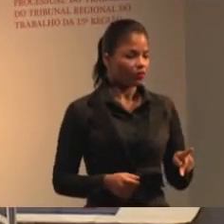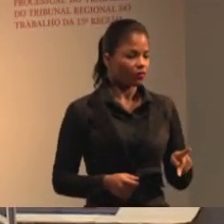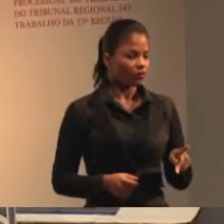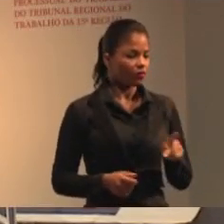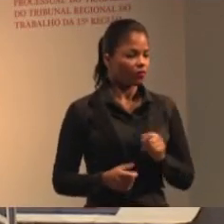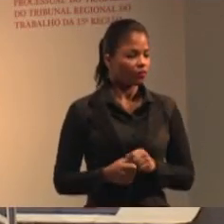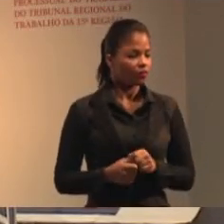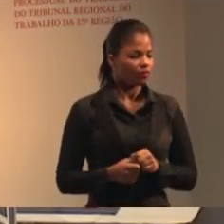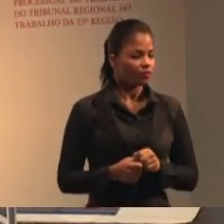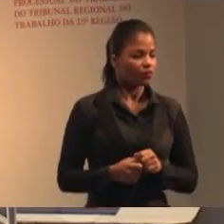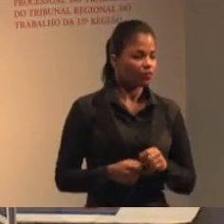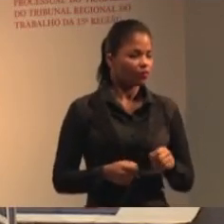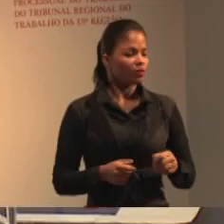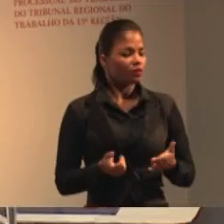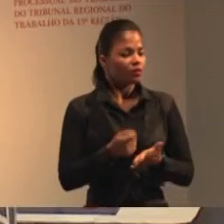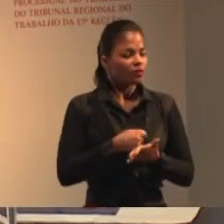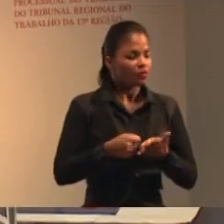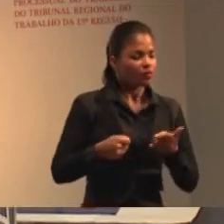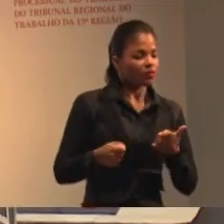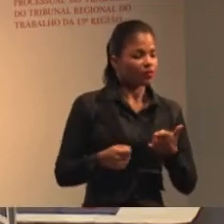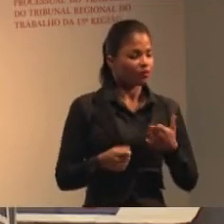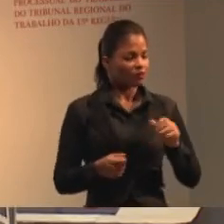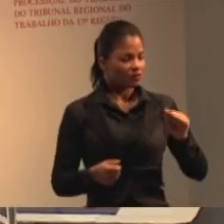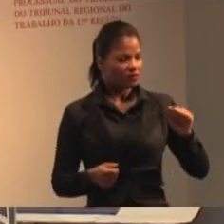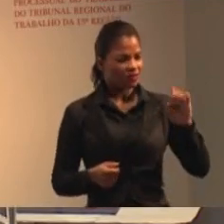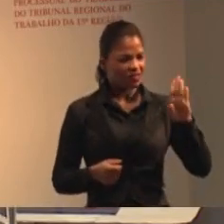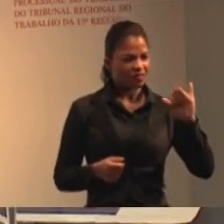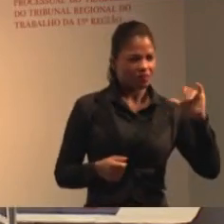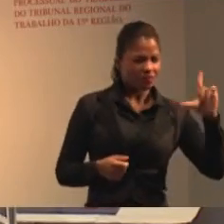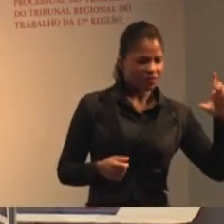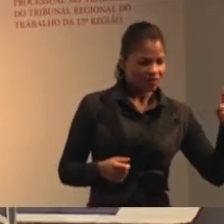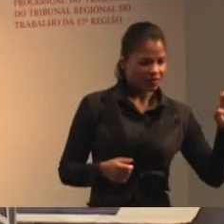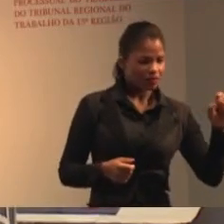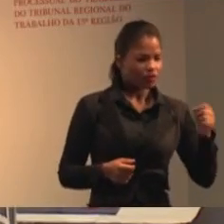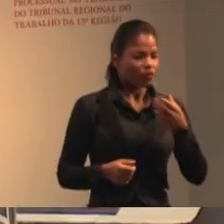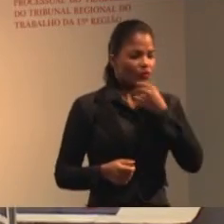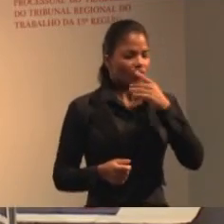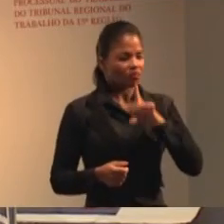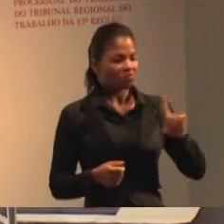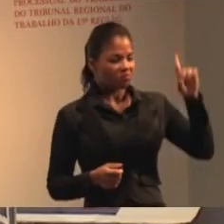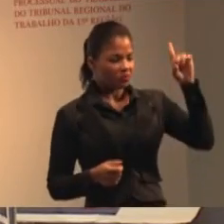Harari, aquele que escreveu Sapiens, Homo Deus, e há